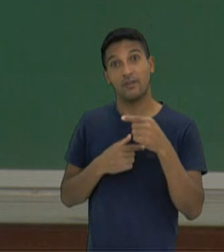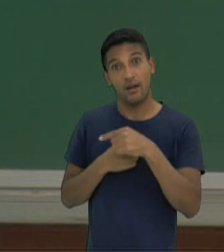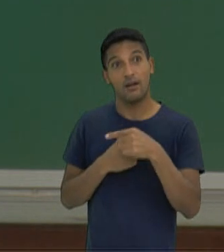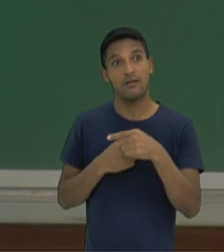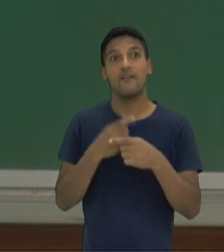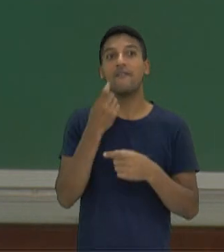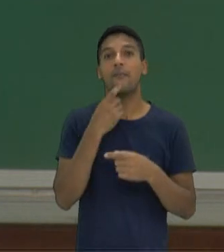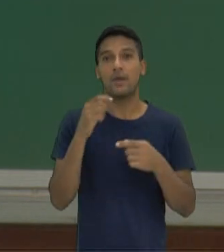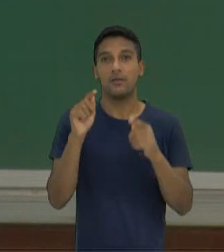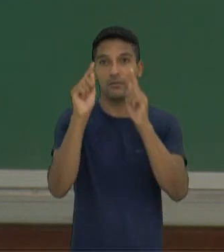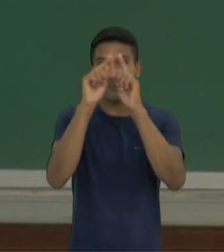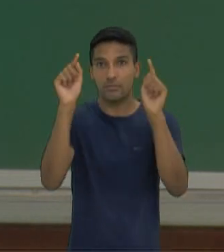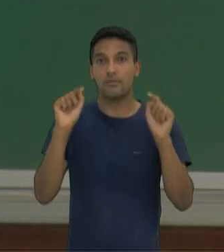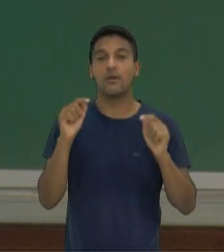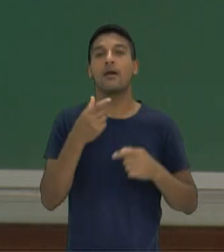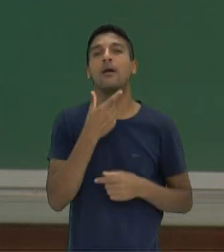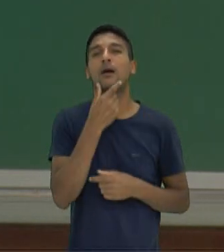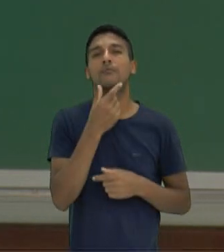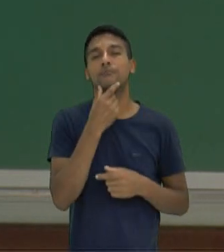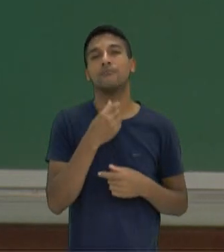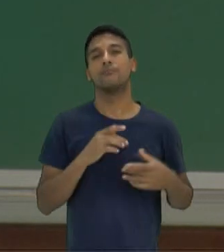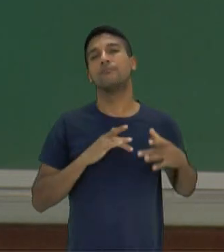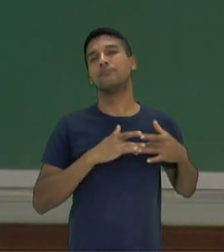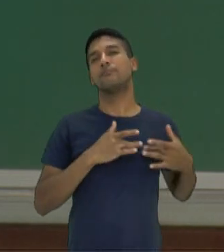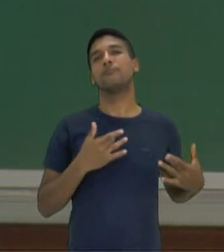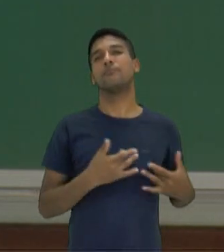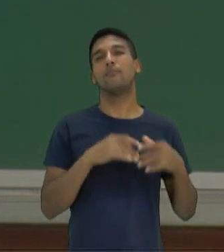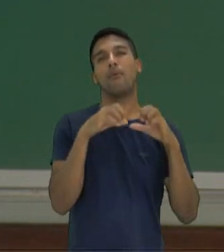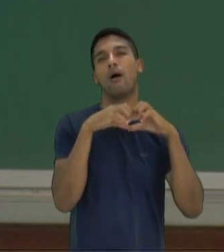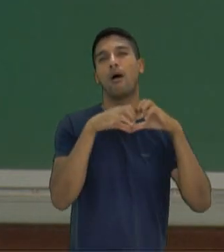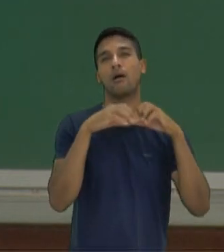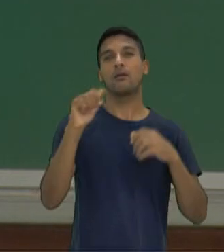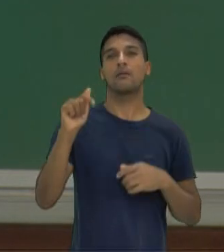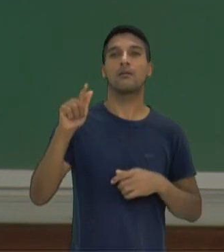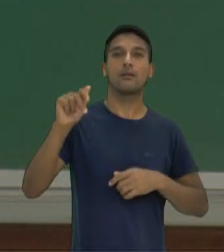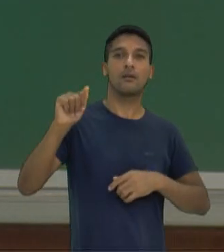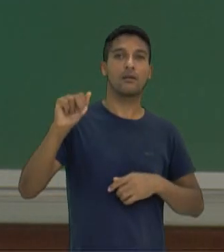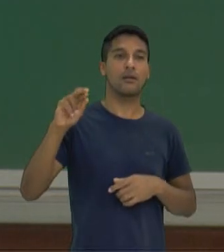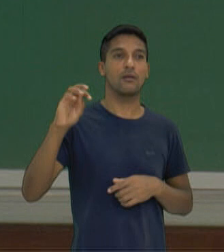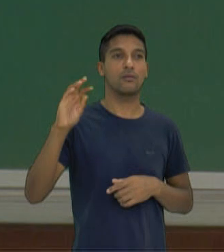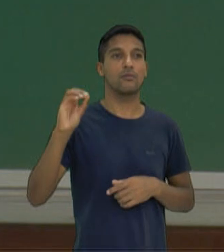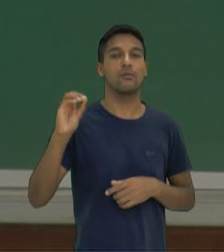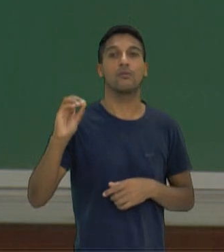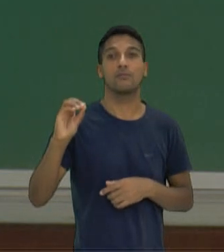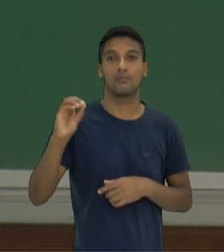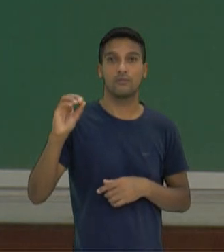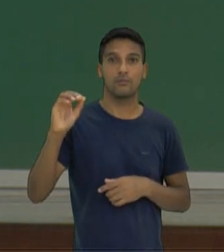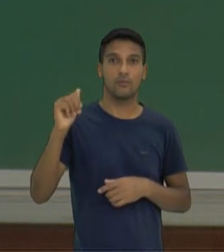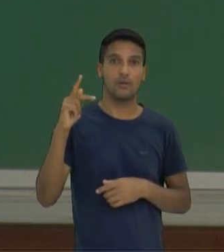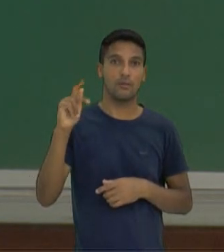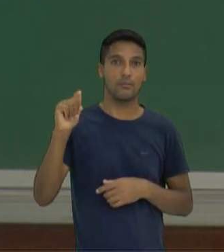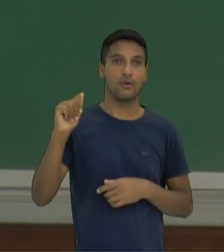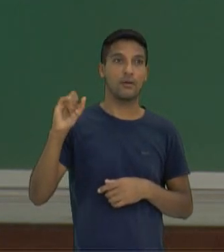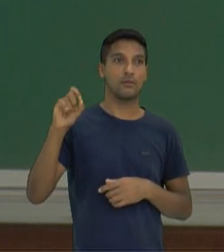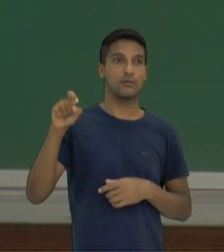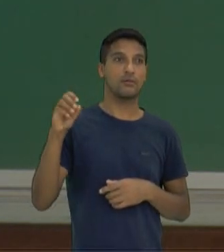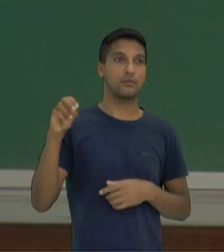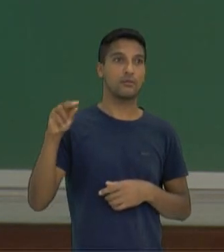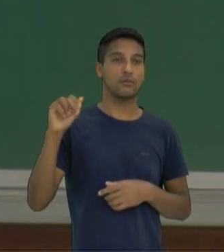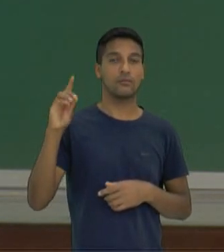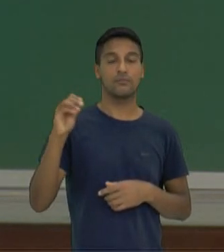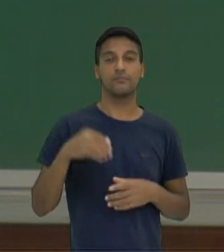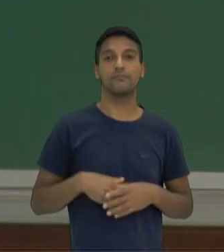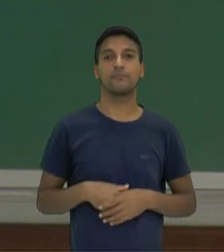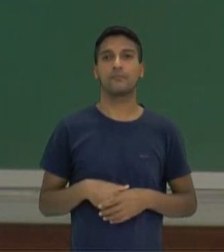Então, busque, é uma indicação minha para a leitura. Qual você acha que é o motivo do sucesso deste